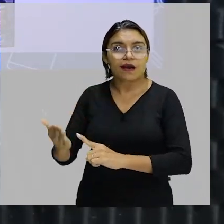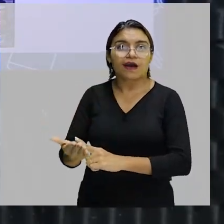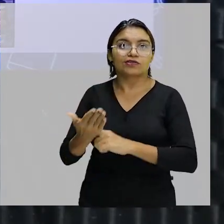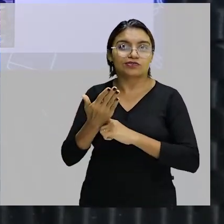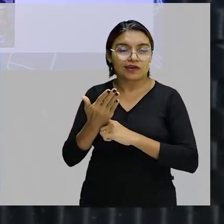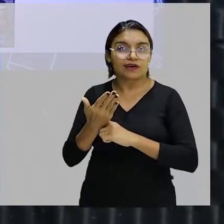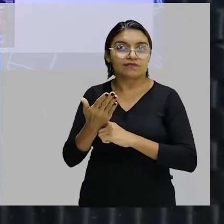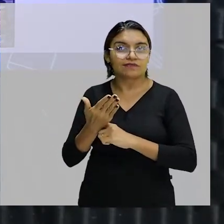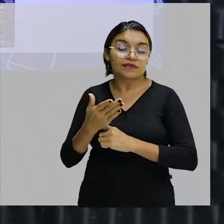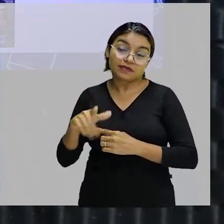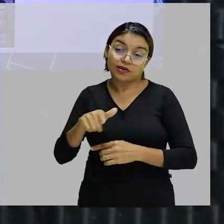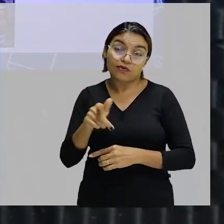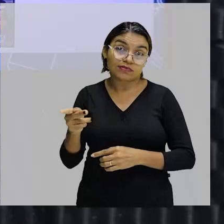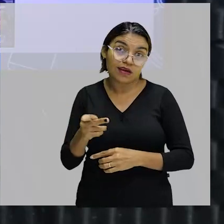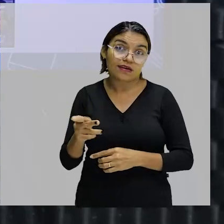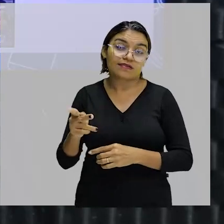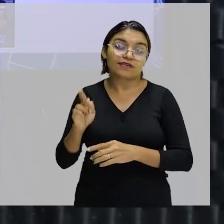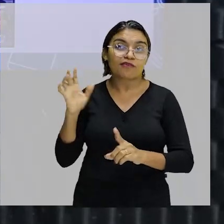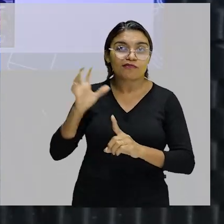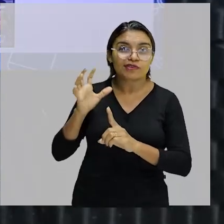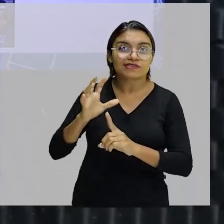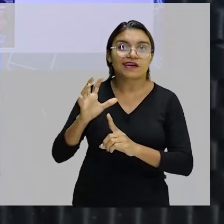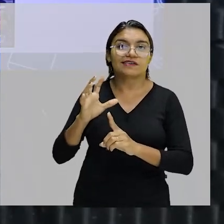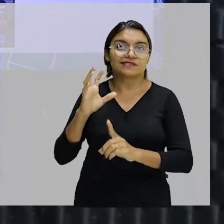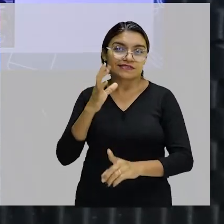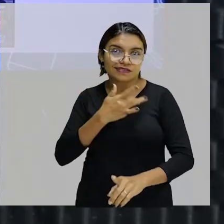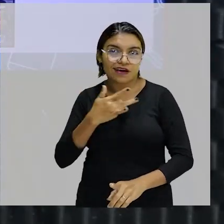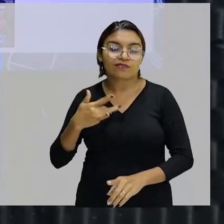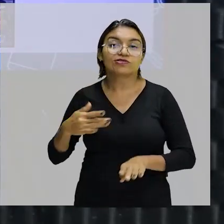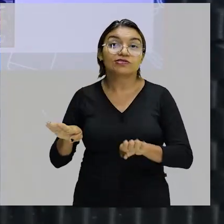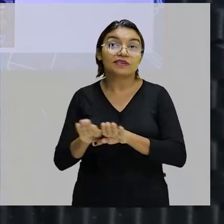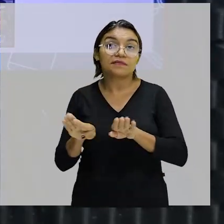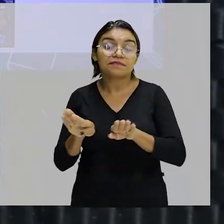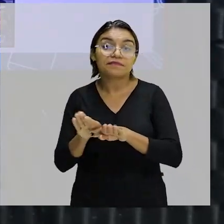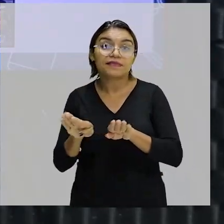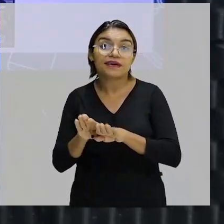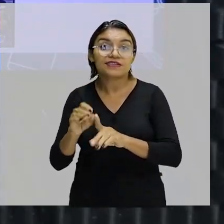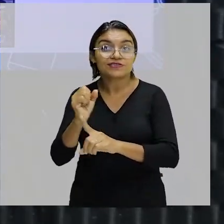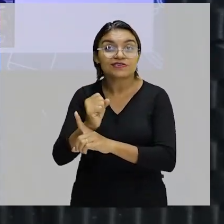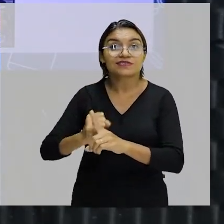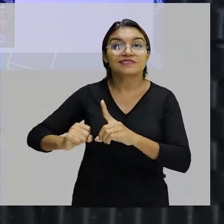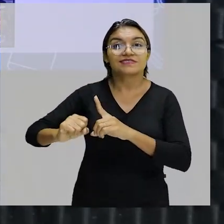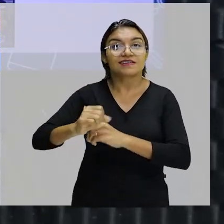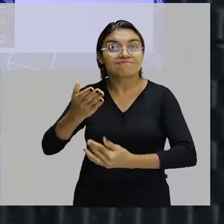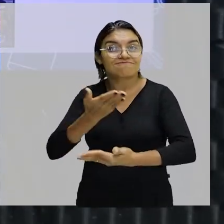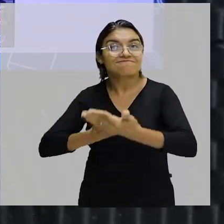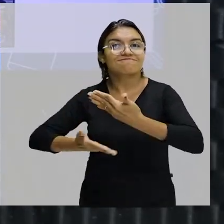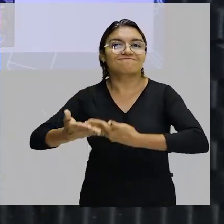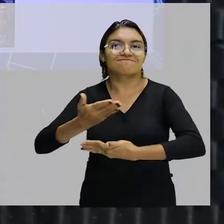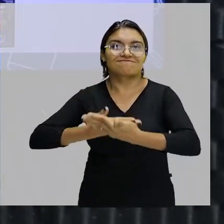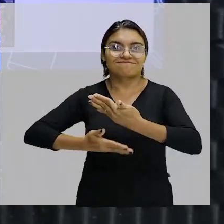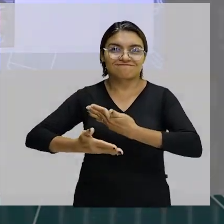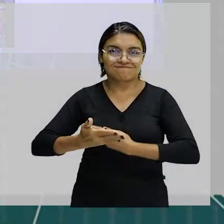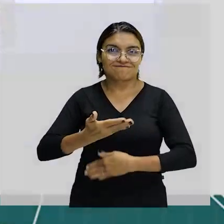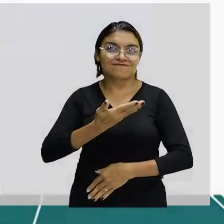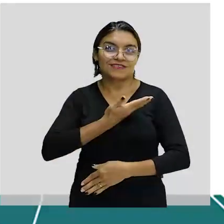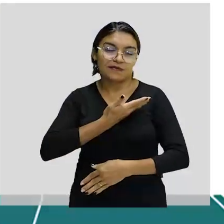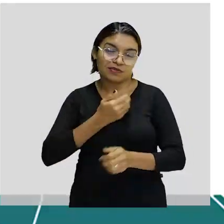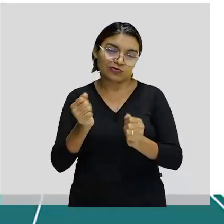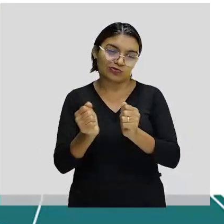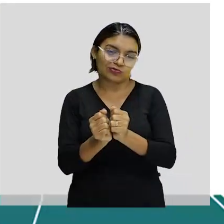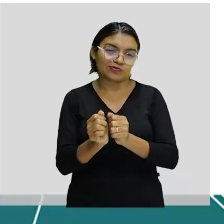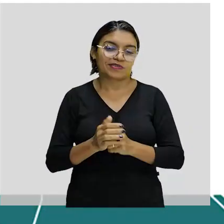saúde, que estava todo mundo ali treinando, e socializando, fazendo amigos. Isso é bem legal nas práticas